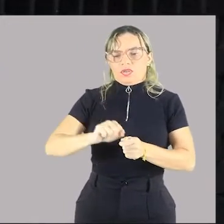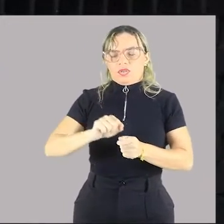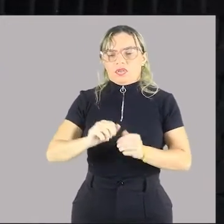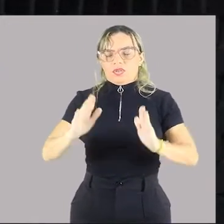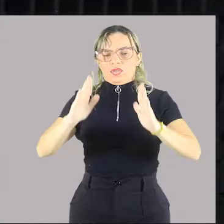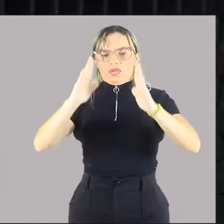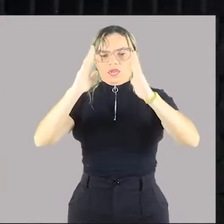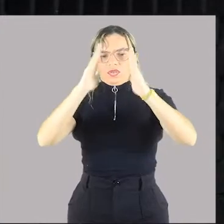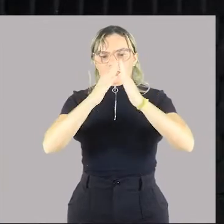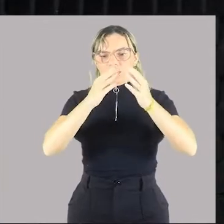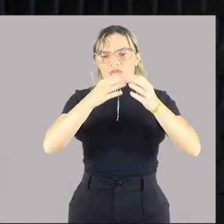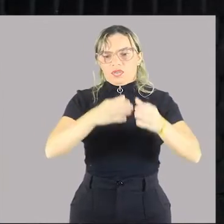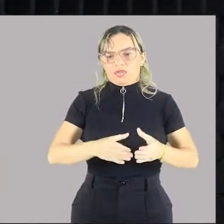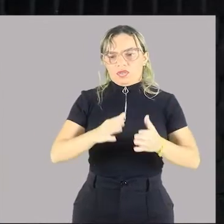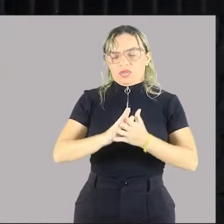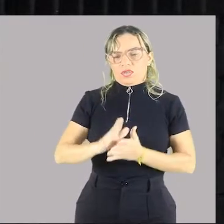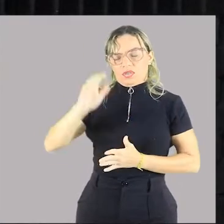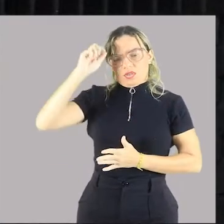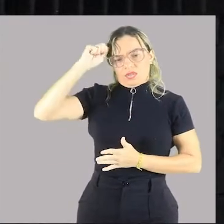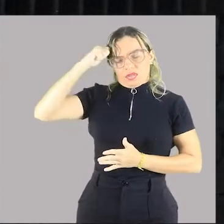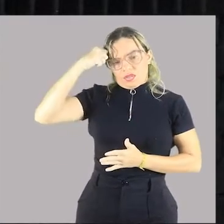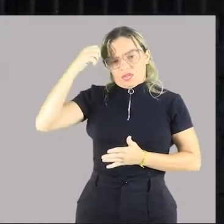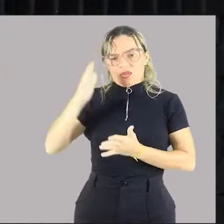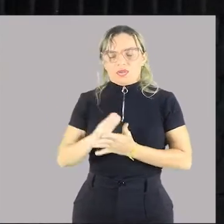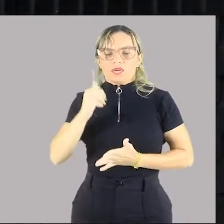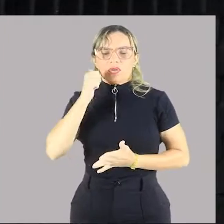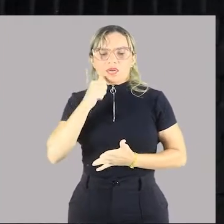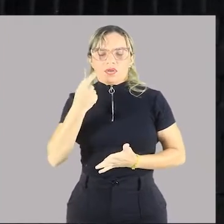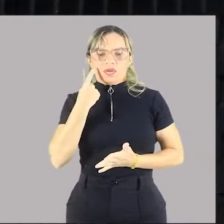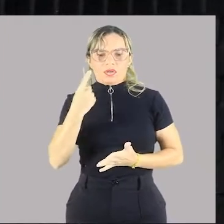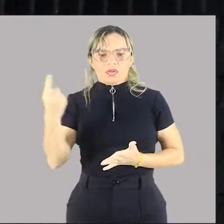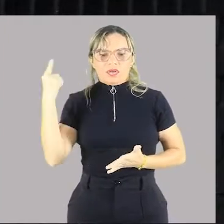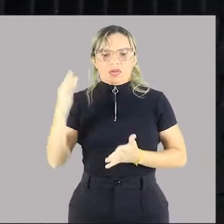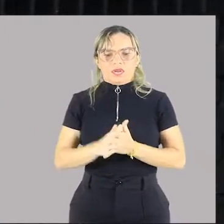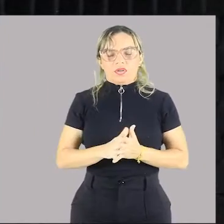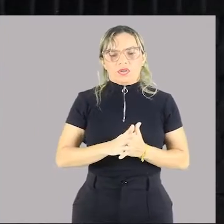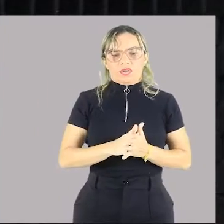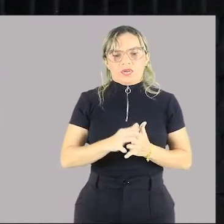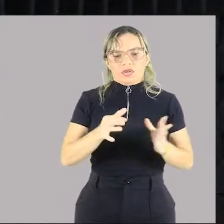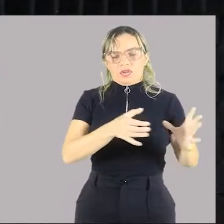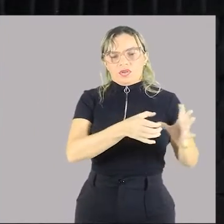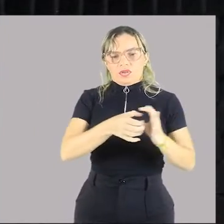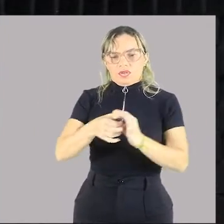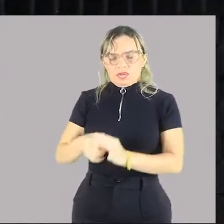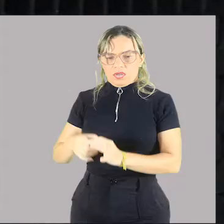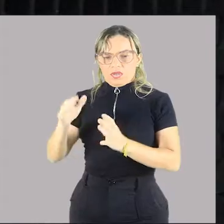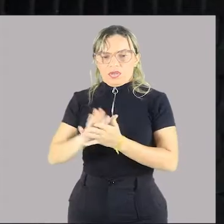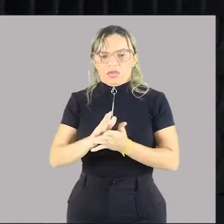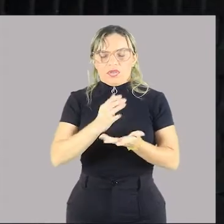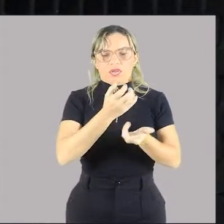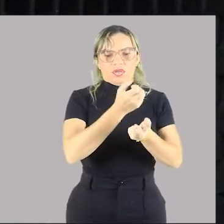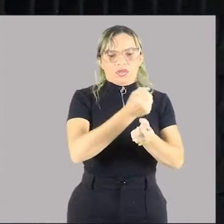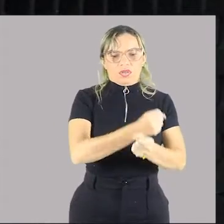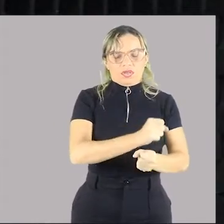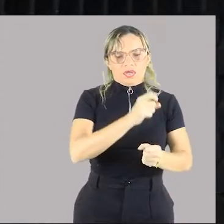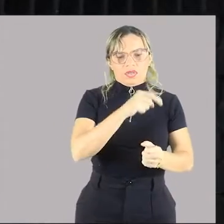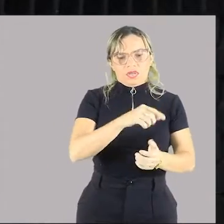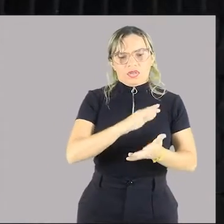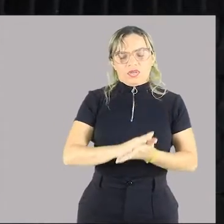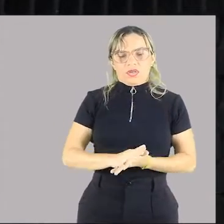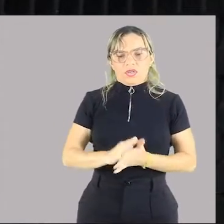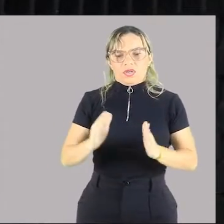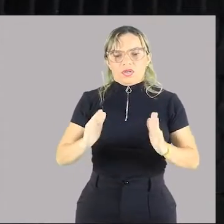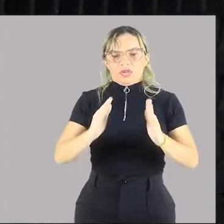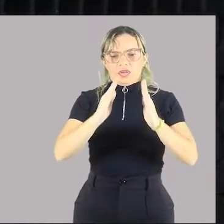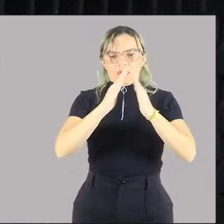pelas negras, o que prova que aqui nós temos um caso de quê? De escravos domésticos também,